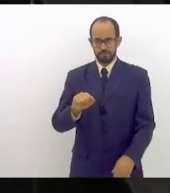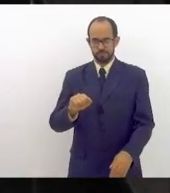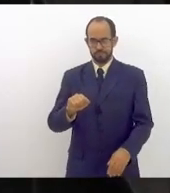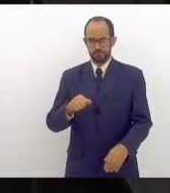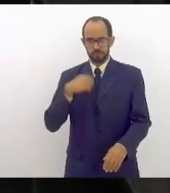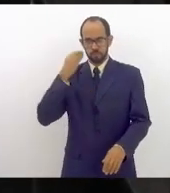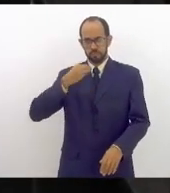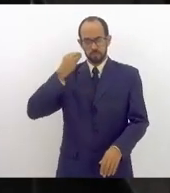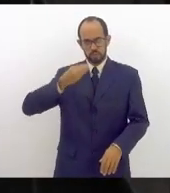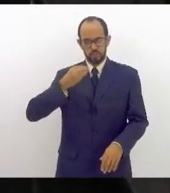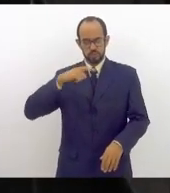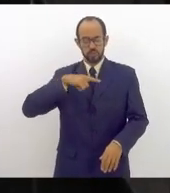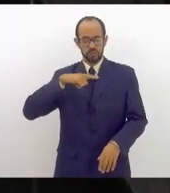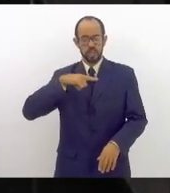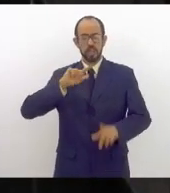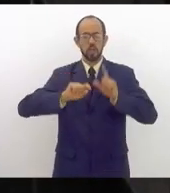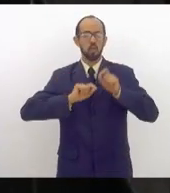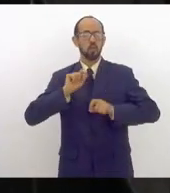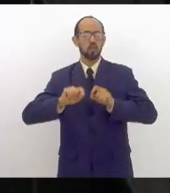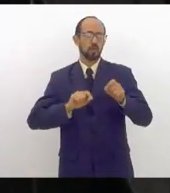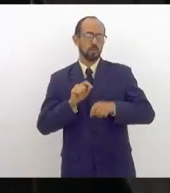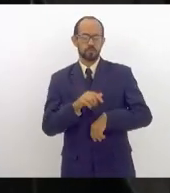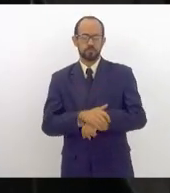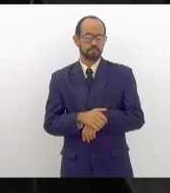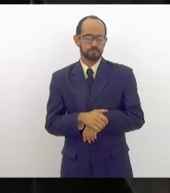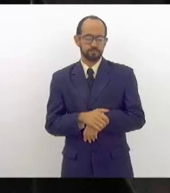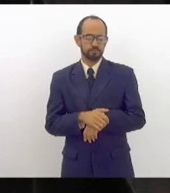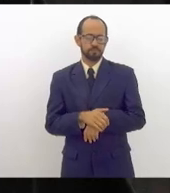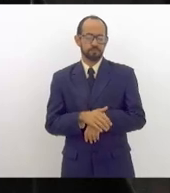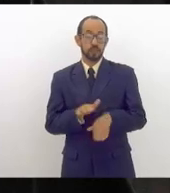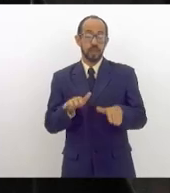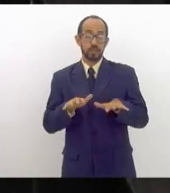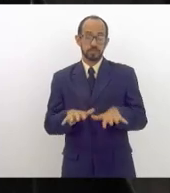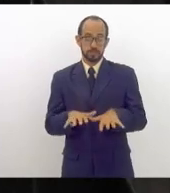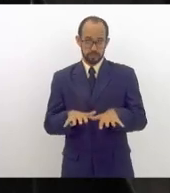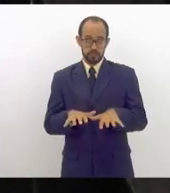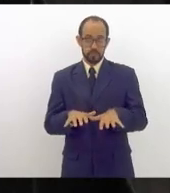motivos, diz o seguinte: neste sentido,